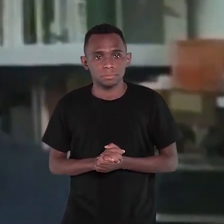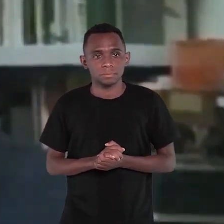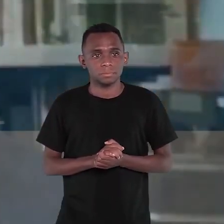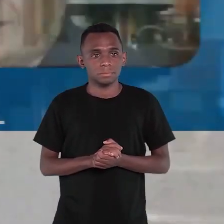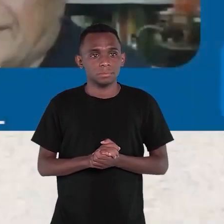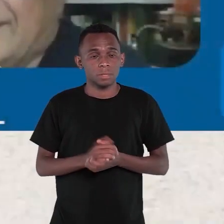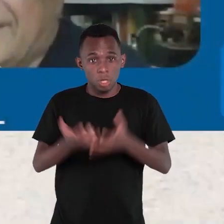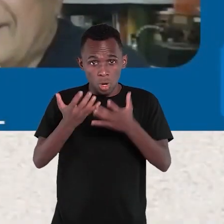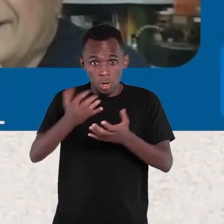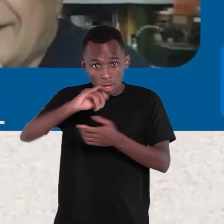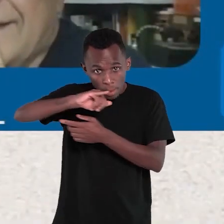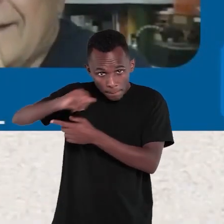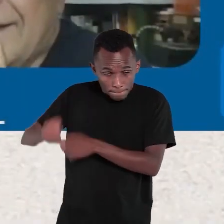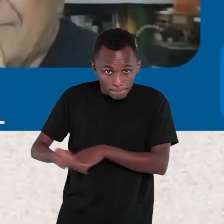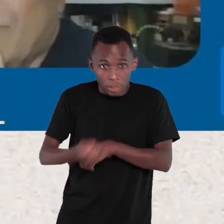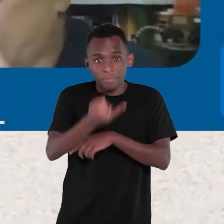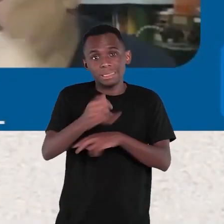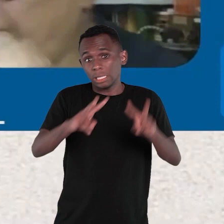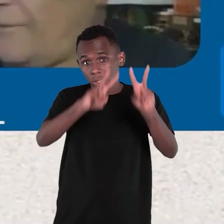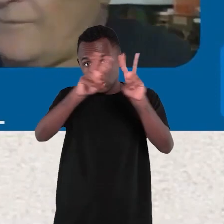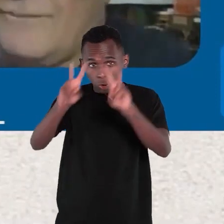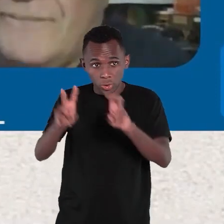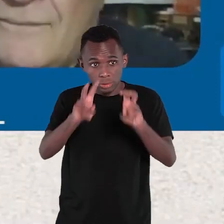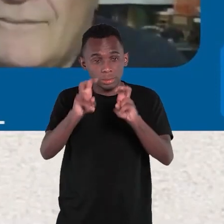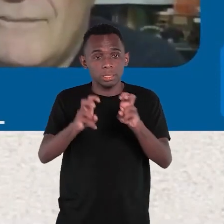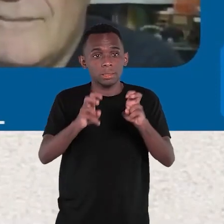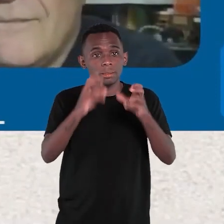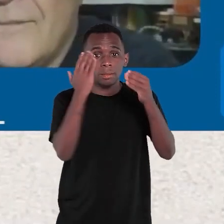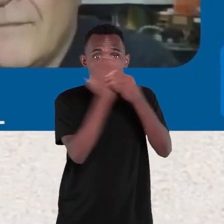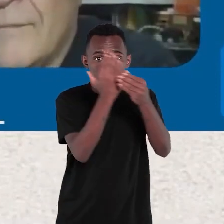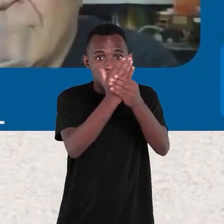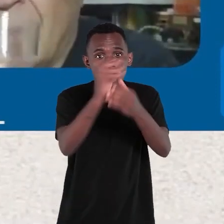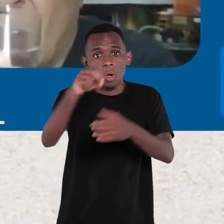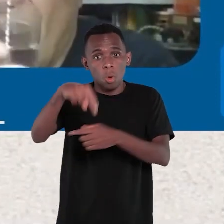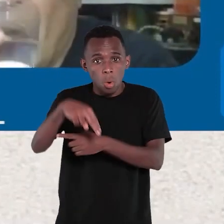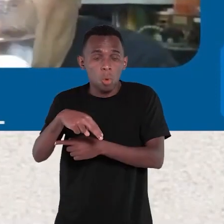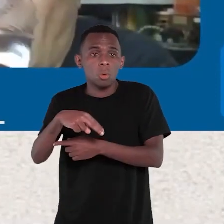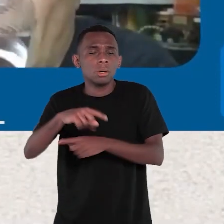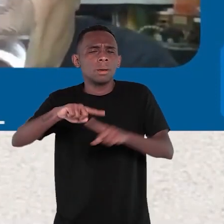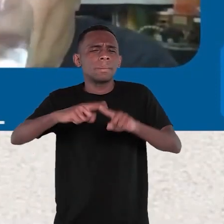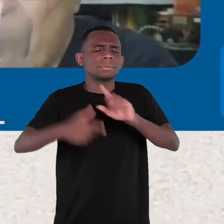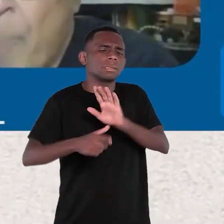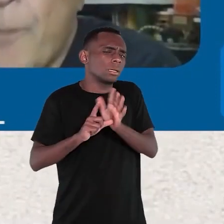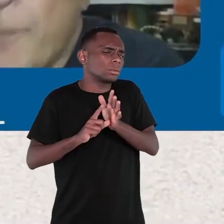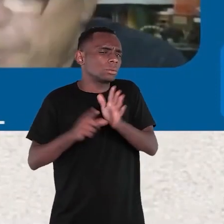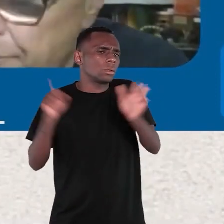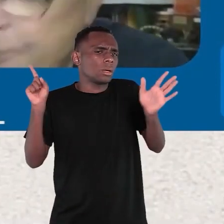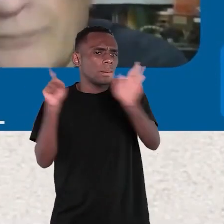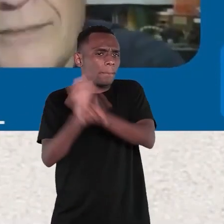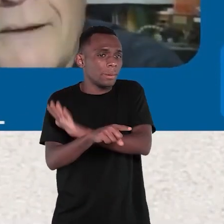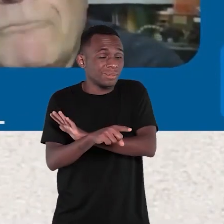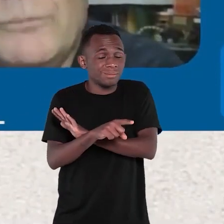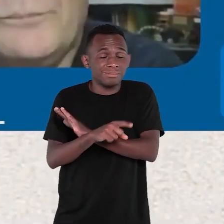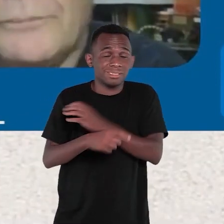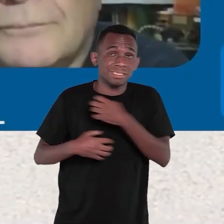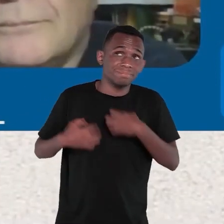Então, Eu queria aproveitar e já tocar no assunto da Biblion, mas antes uma